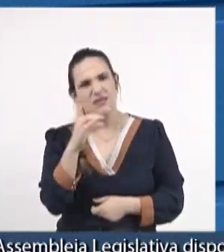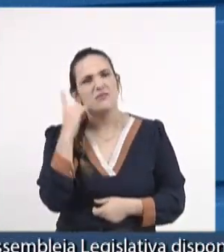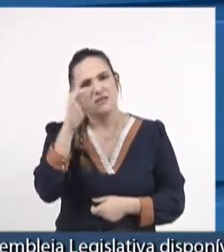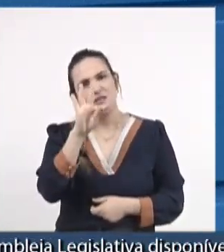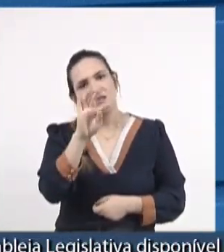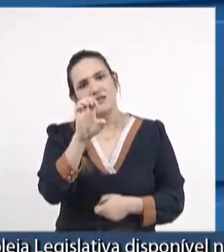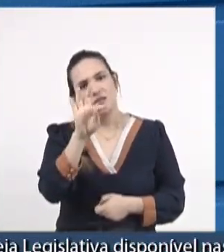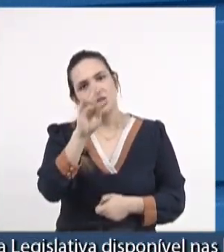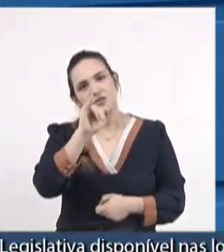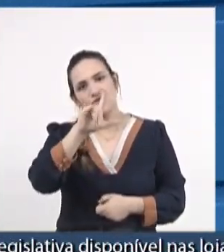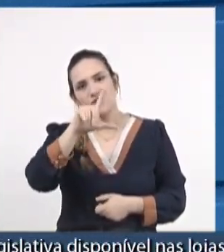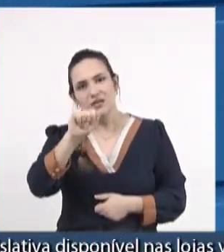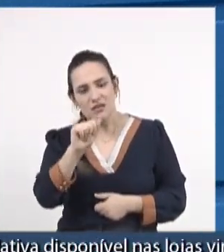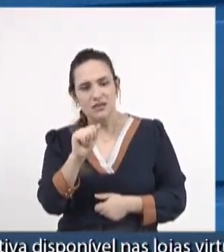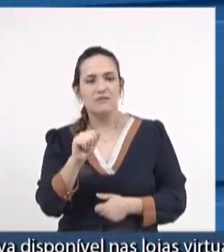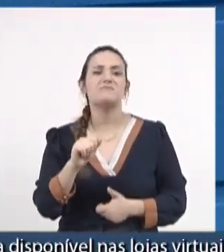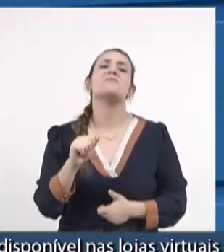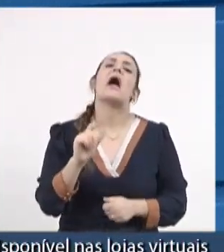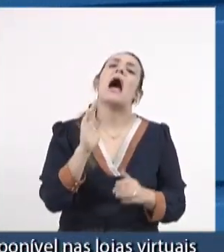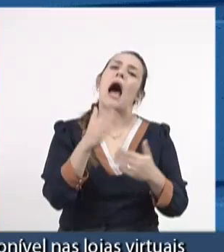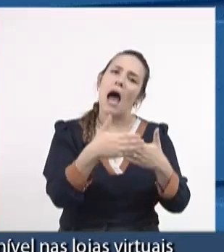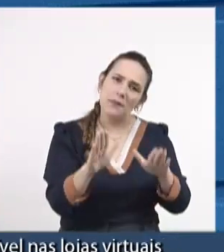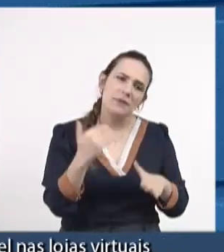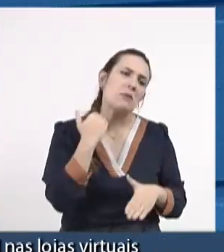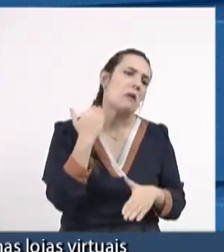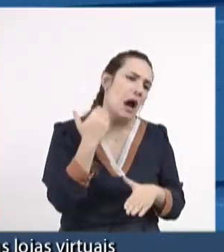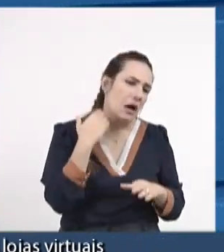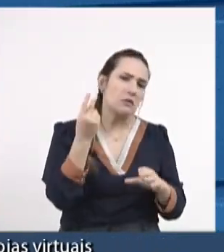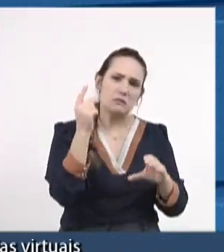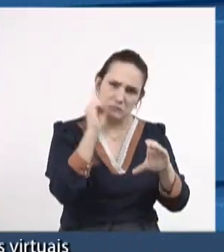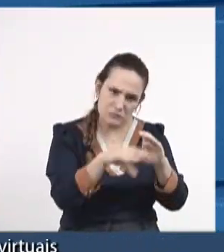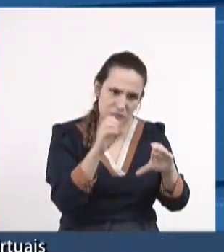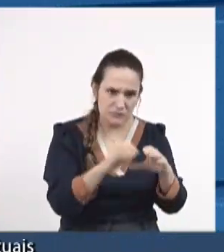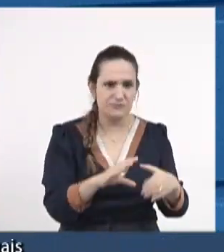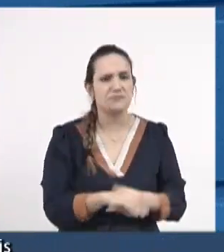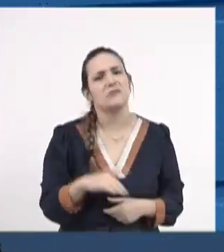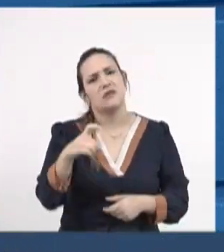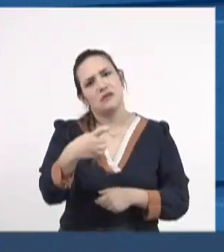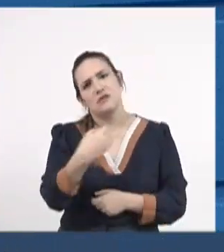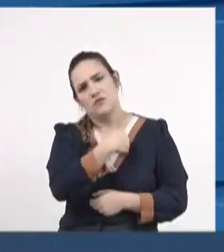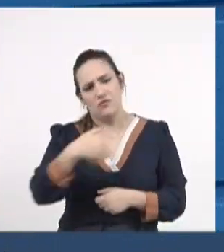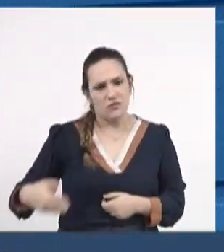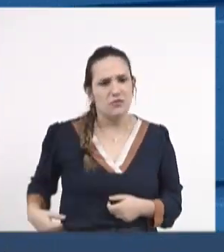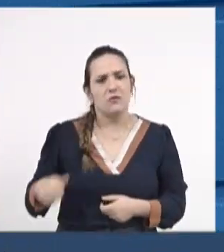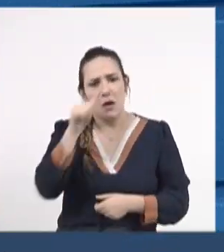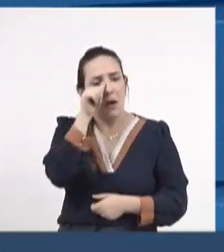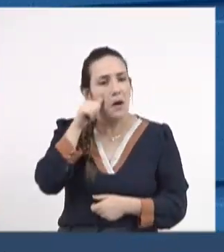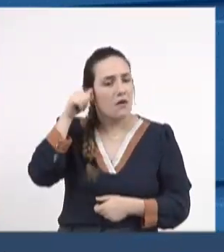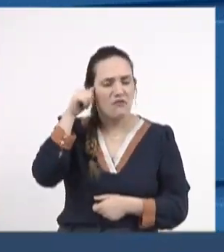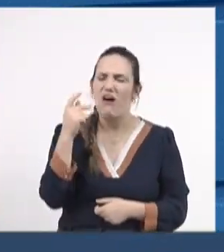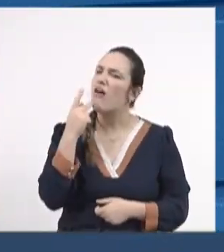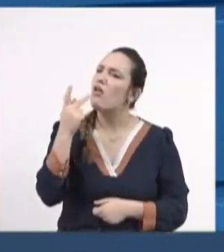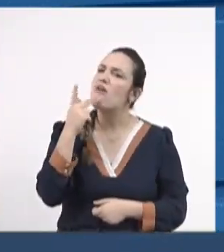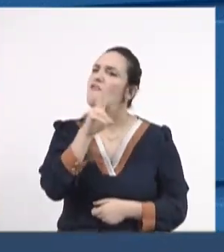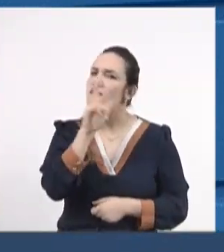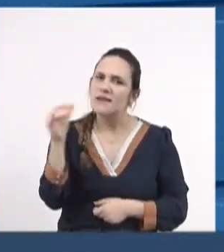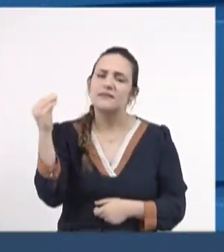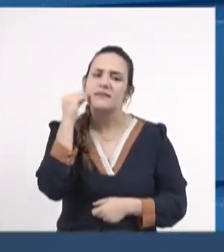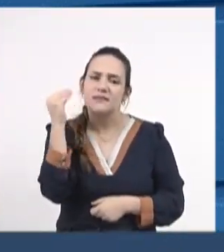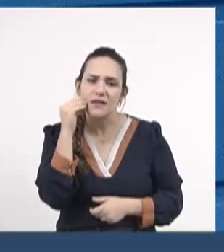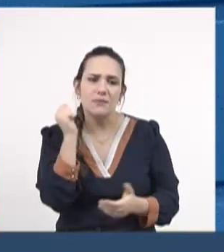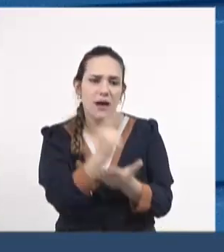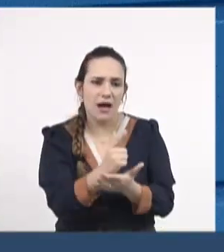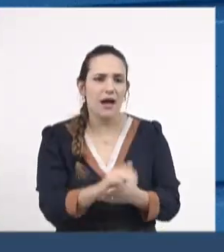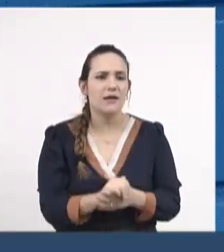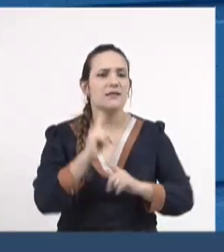aberta conta no nosso orçamento para poder colocar. O ex-governador André Putinelli, que era o governador na época, colocou à disposição de poder